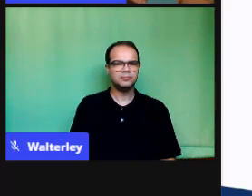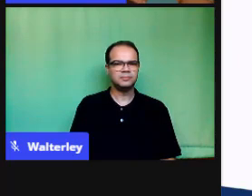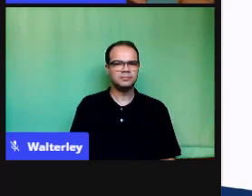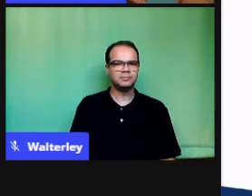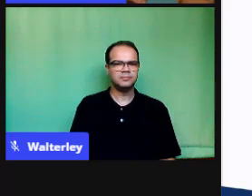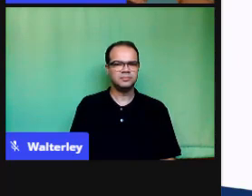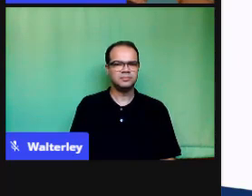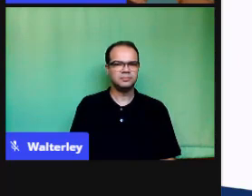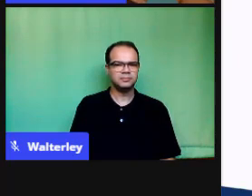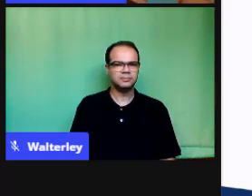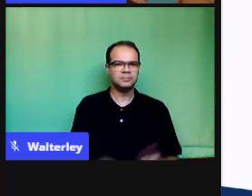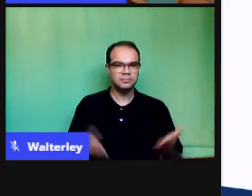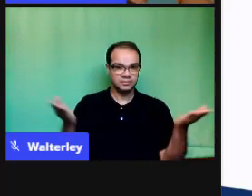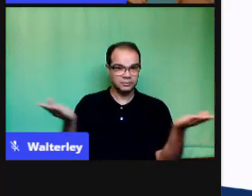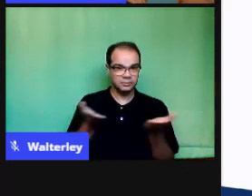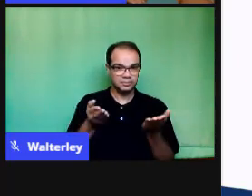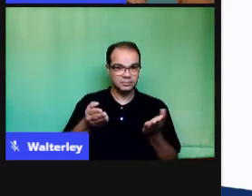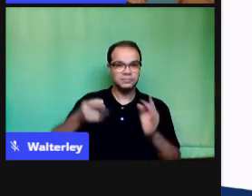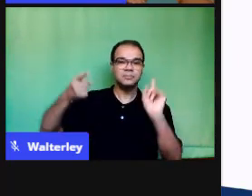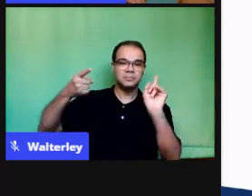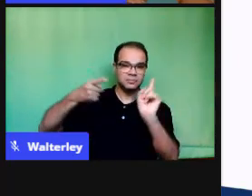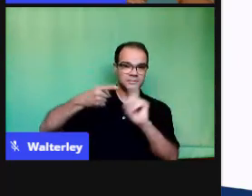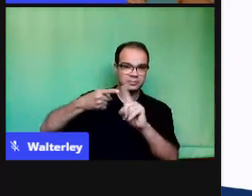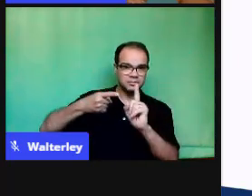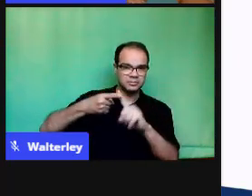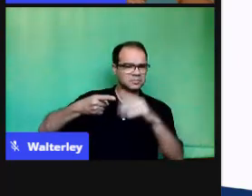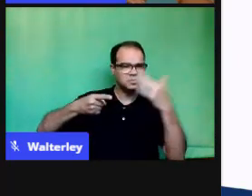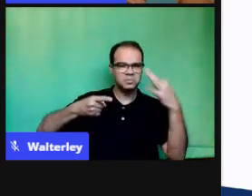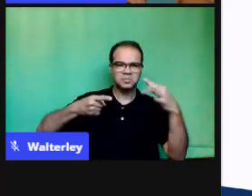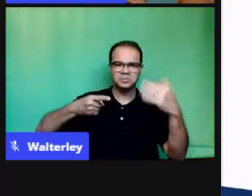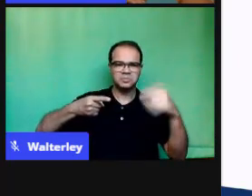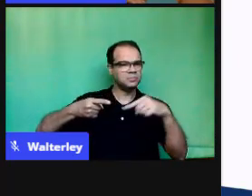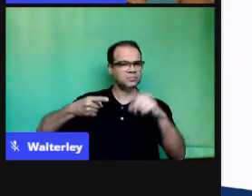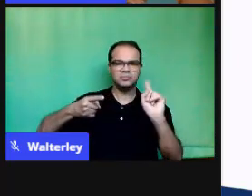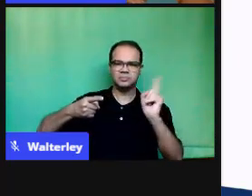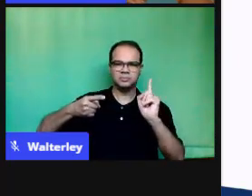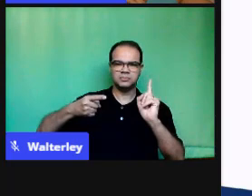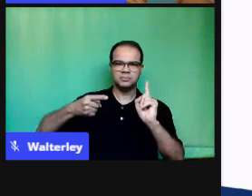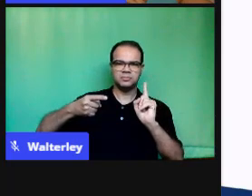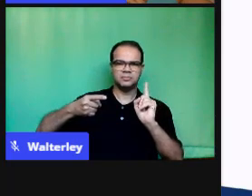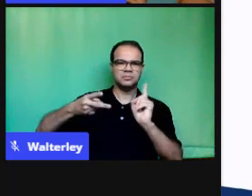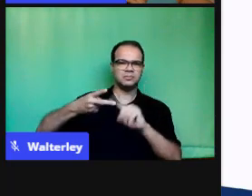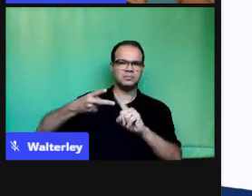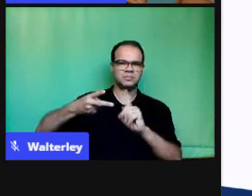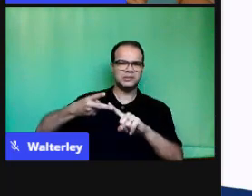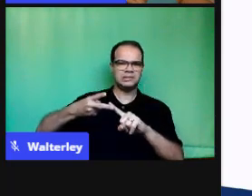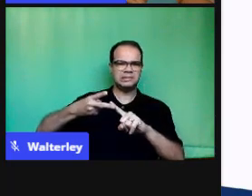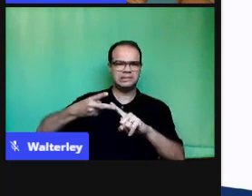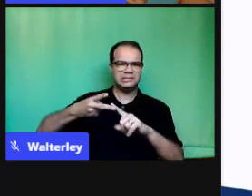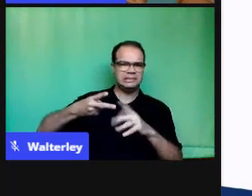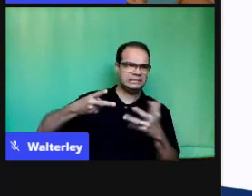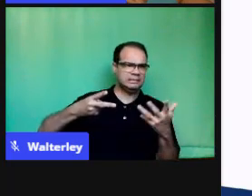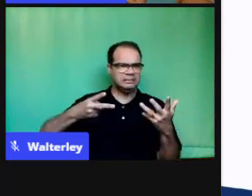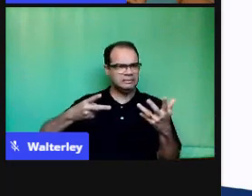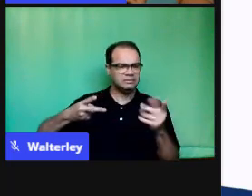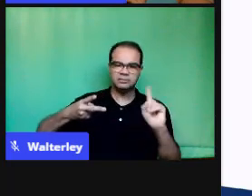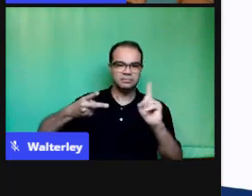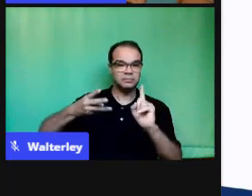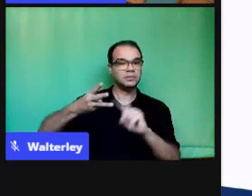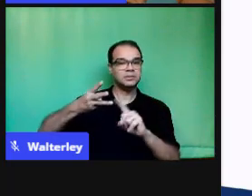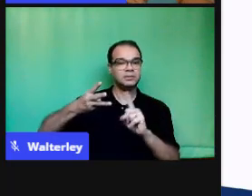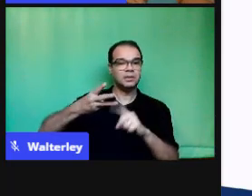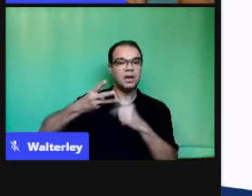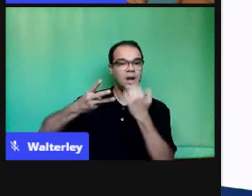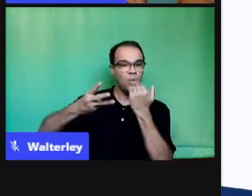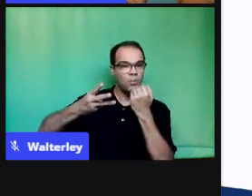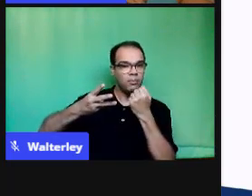que os animais devem ser livres de dor, injúria e doenças, livres de desconforto, livres de fome e sede, livres